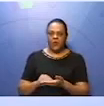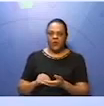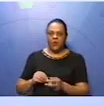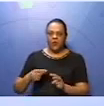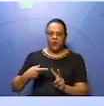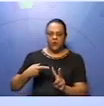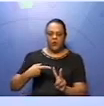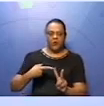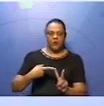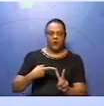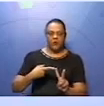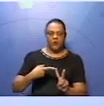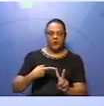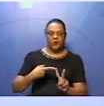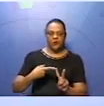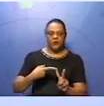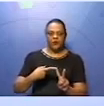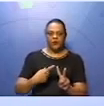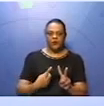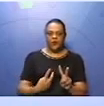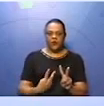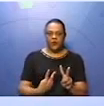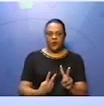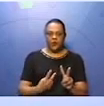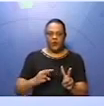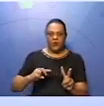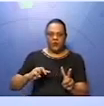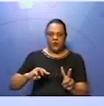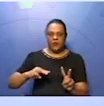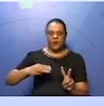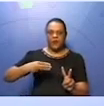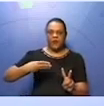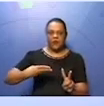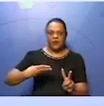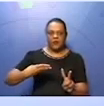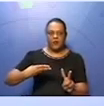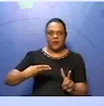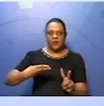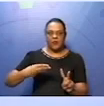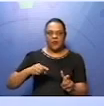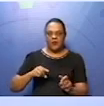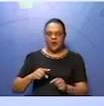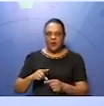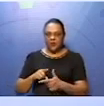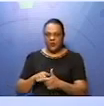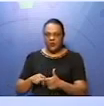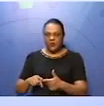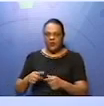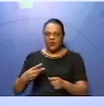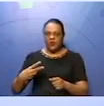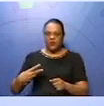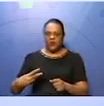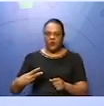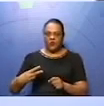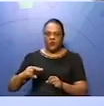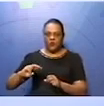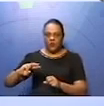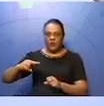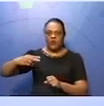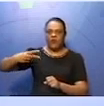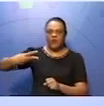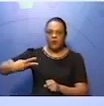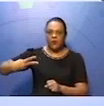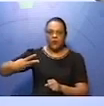que aí eu copio tudo, númerozinho elevado também. 2 elevado à terceira, dividido por 2 elevado ao